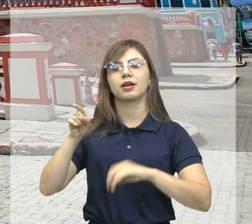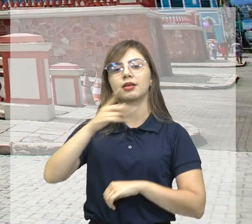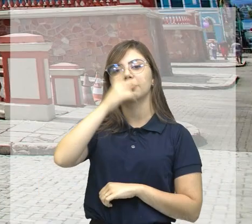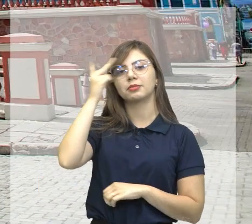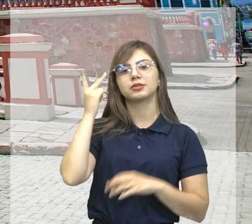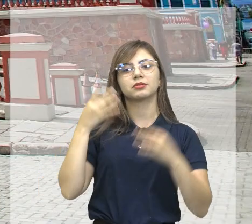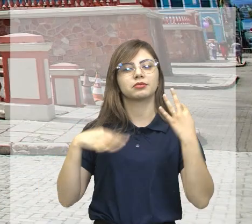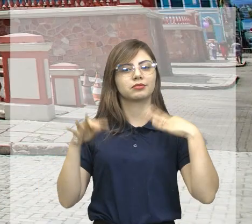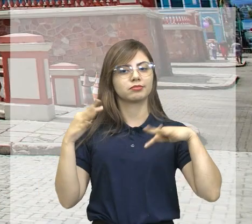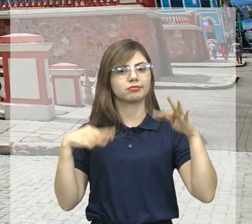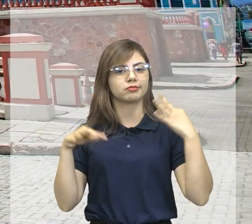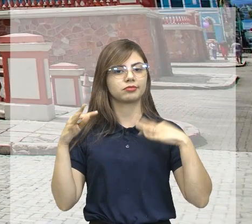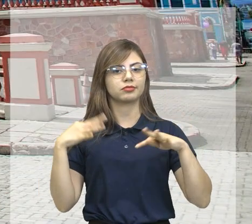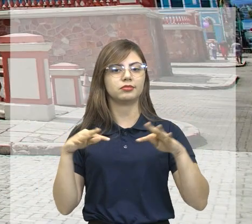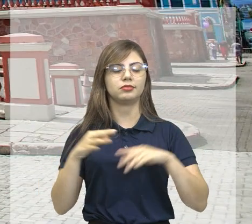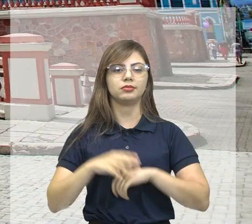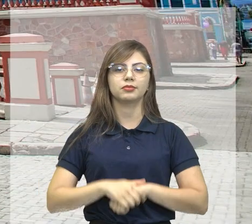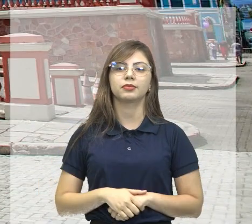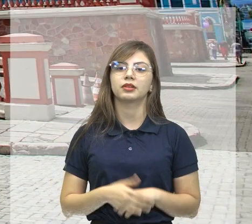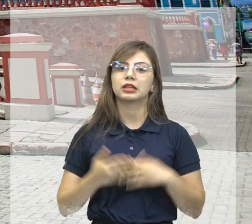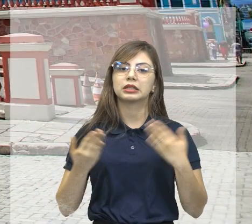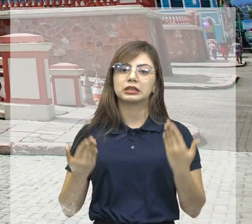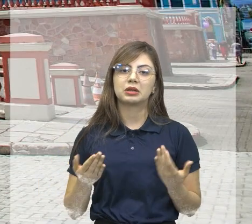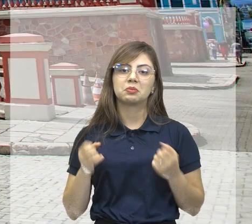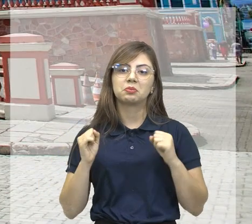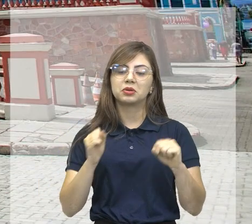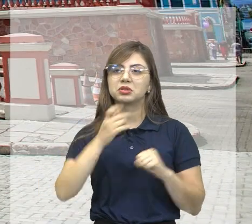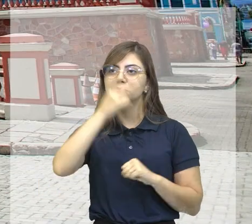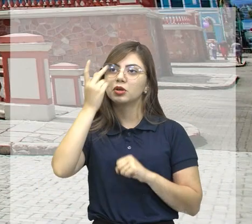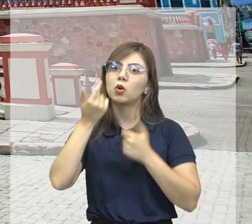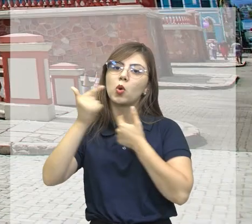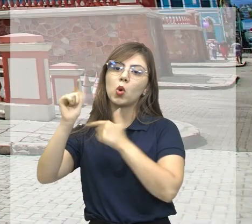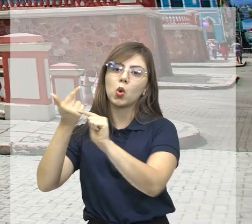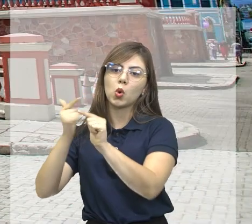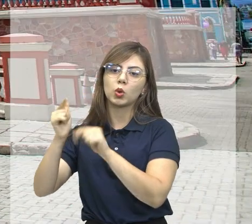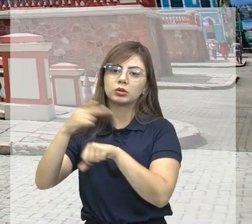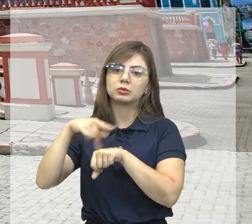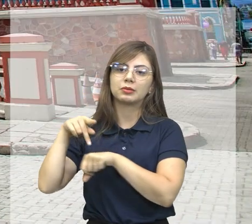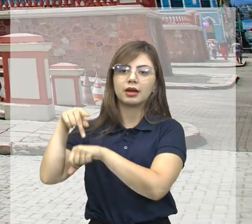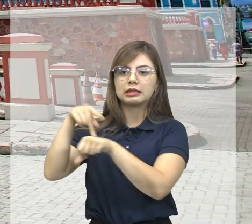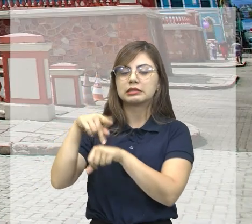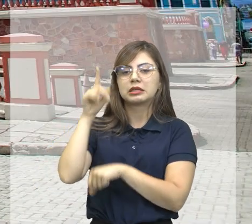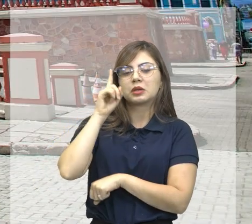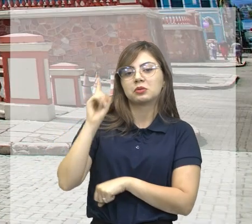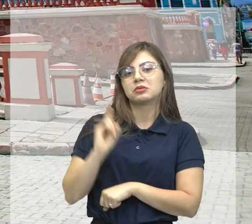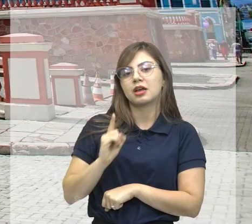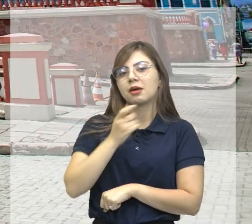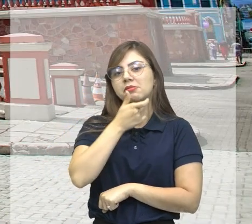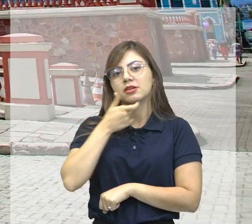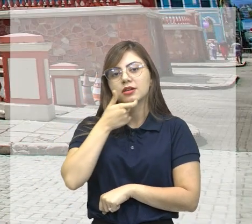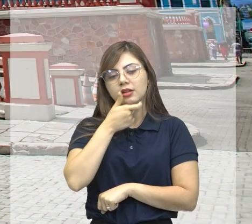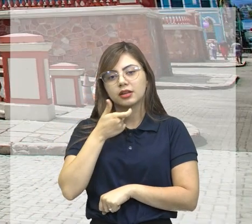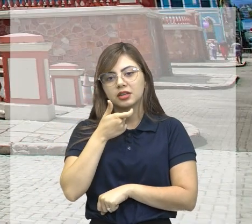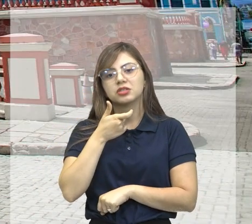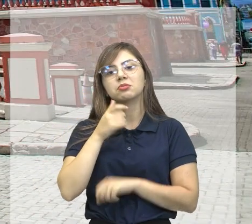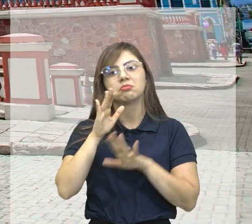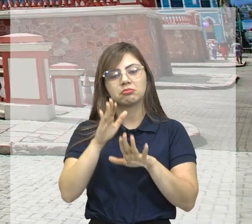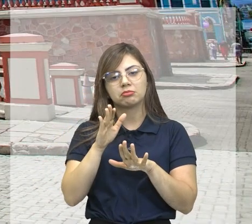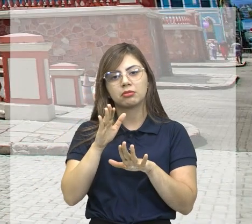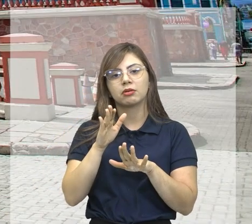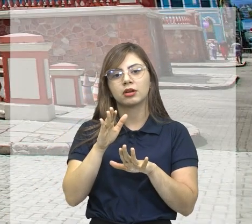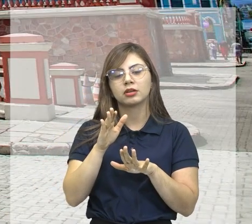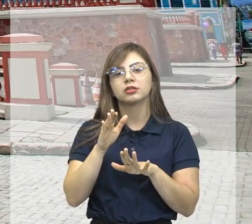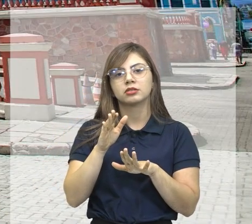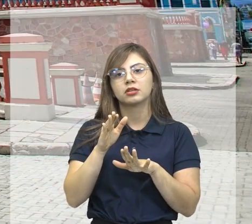turistas. Tanto sendo turistas de pessoas que vêm de outros países que não têm o inglês, né, como língua materna, mas